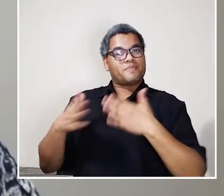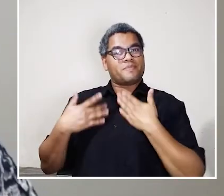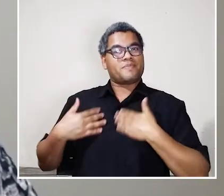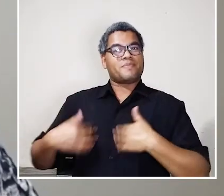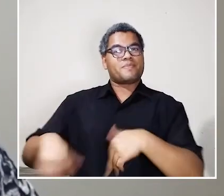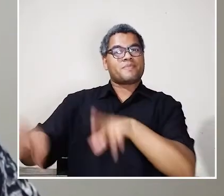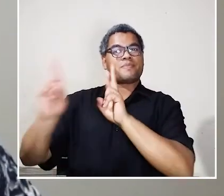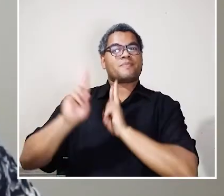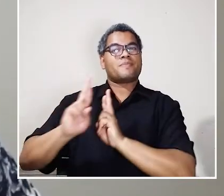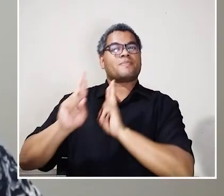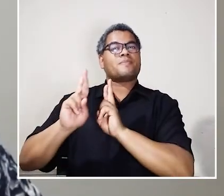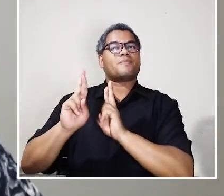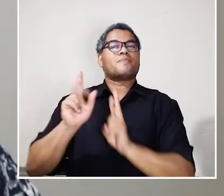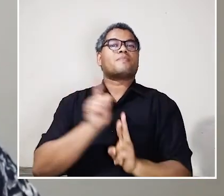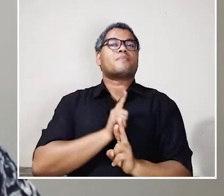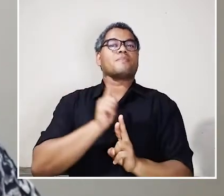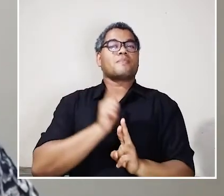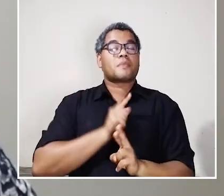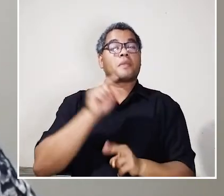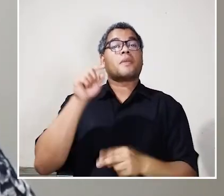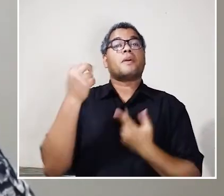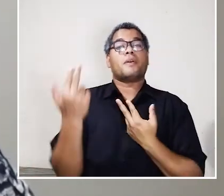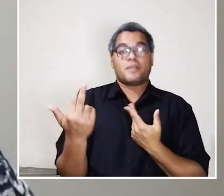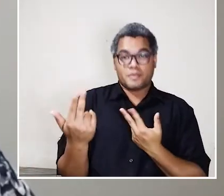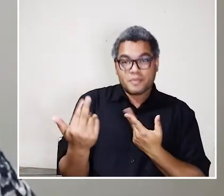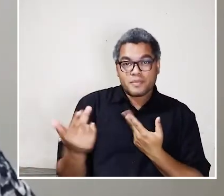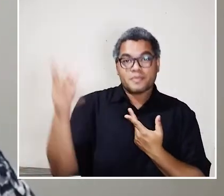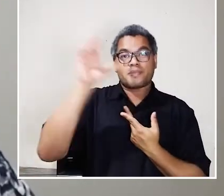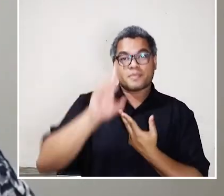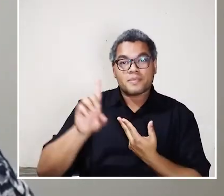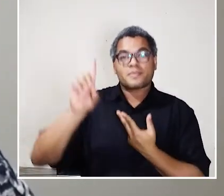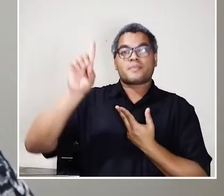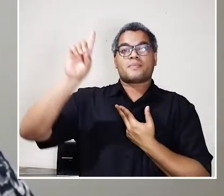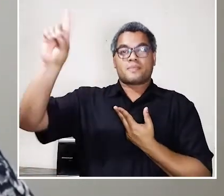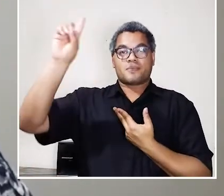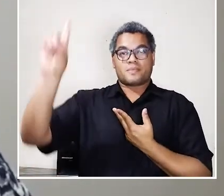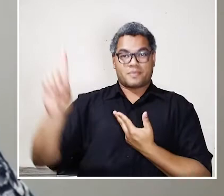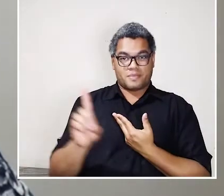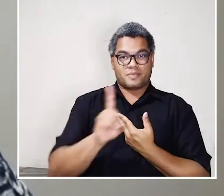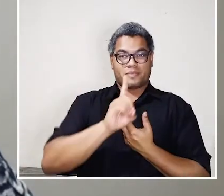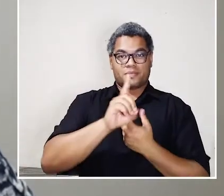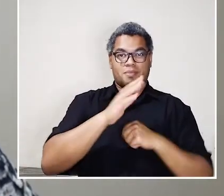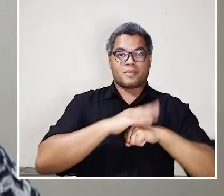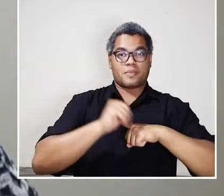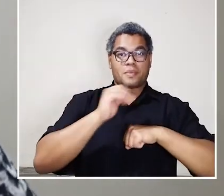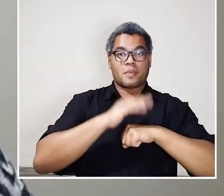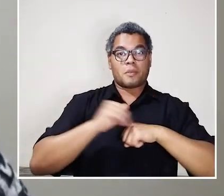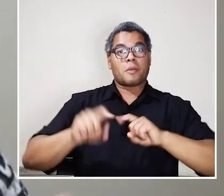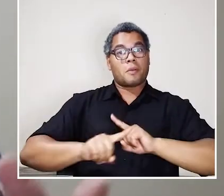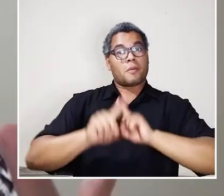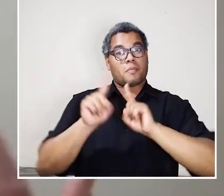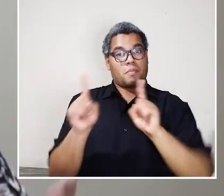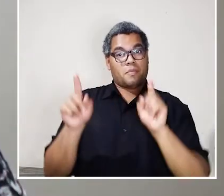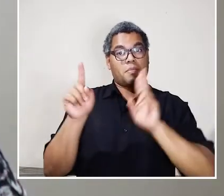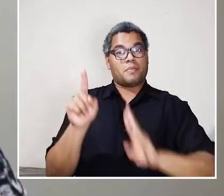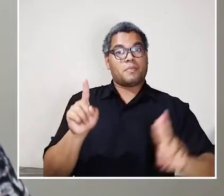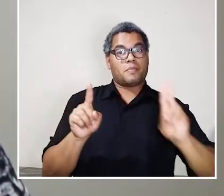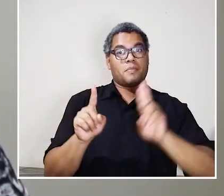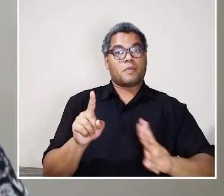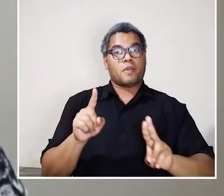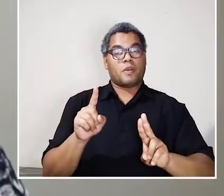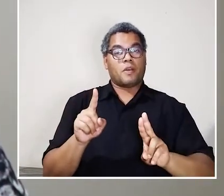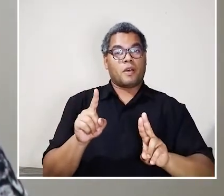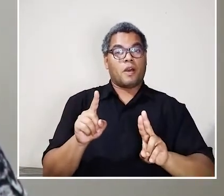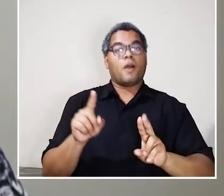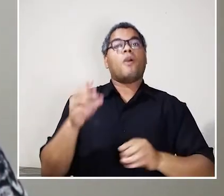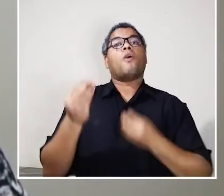consolados, esperançados por esse mesmo Deus que nos consolou. Mas Ele vai nos usar